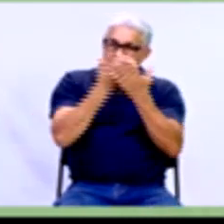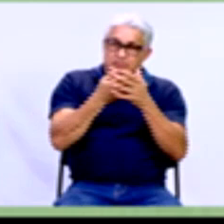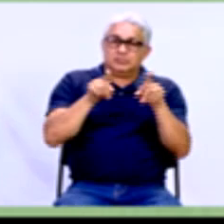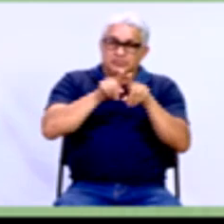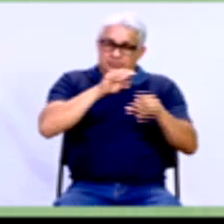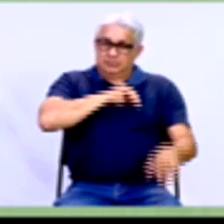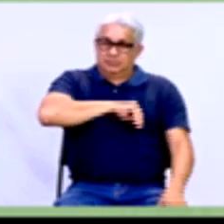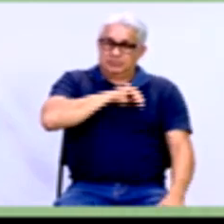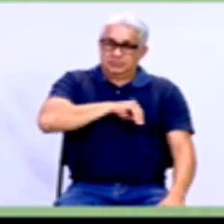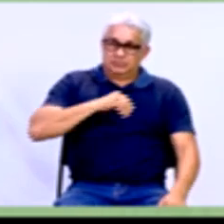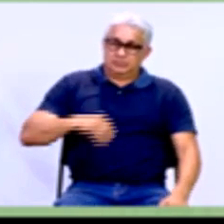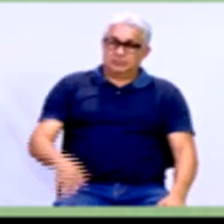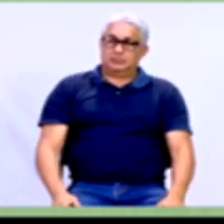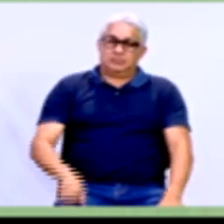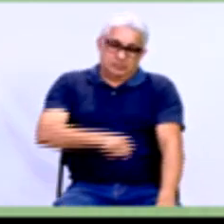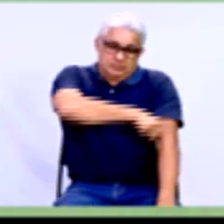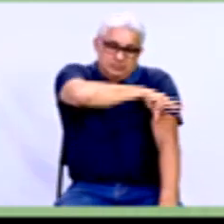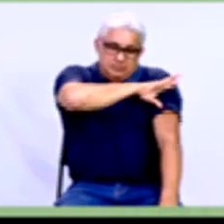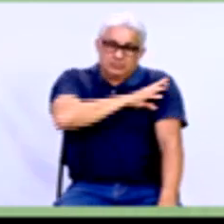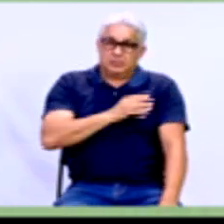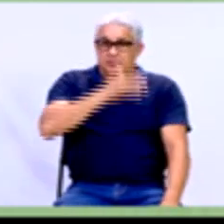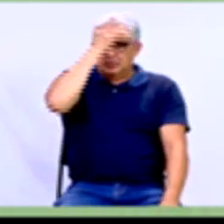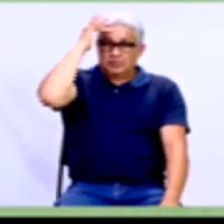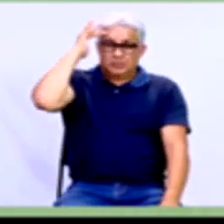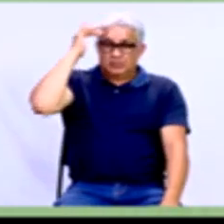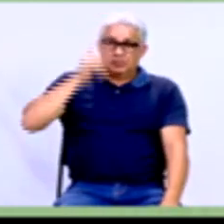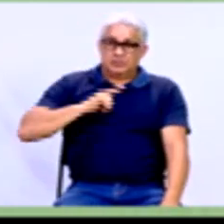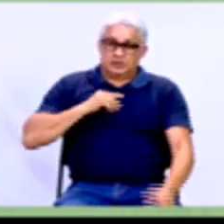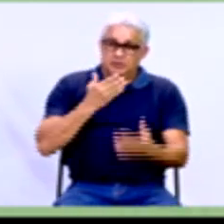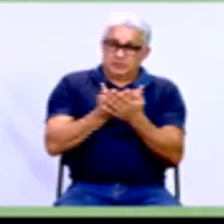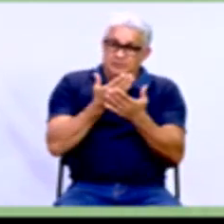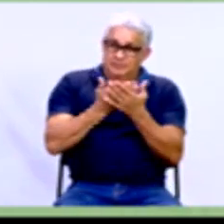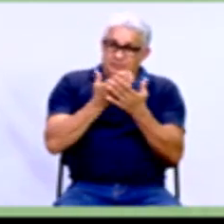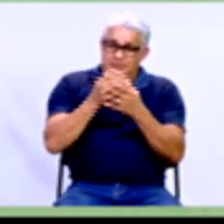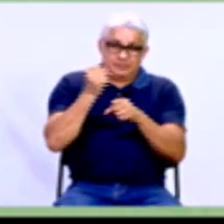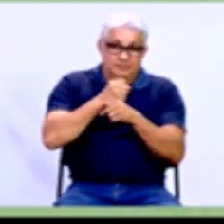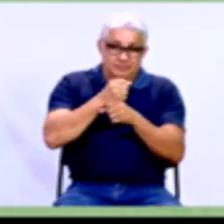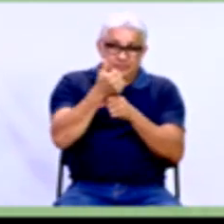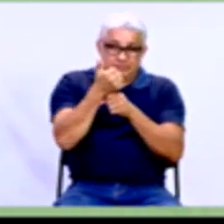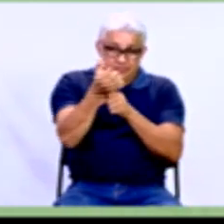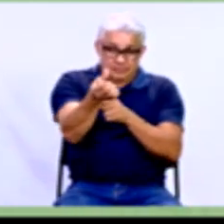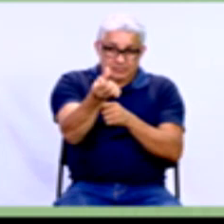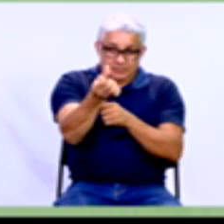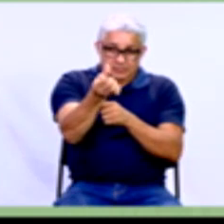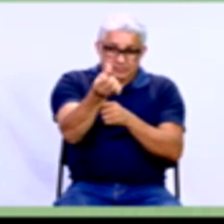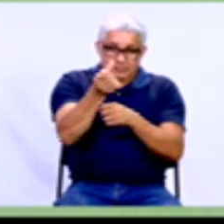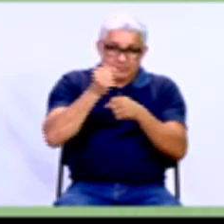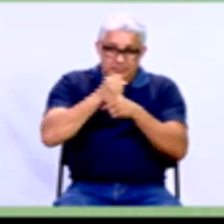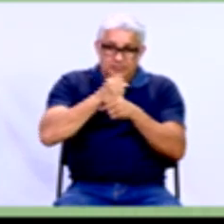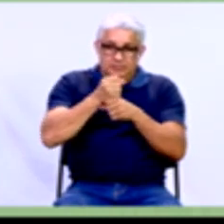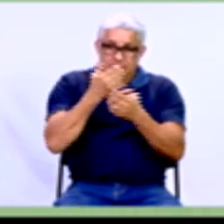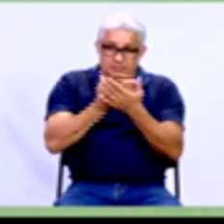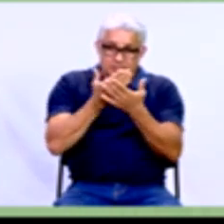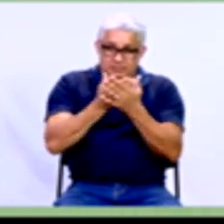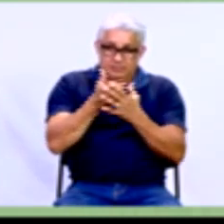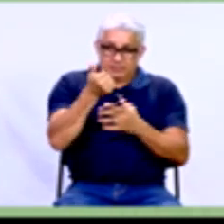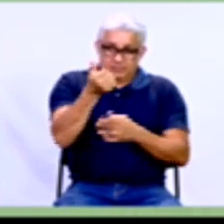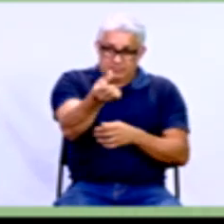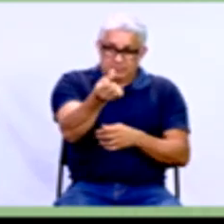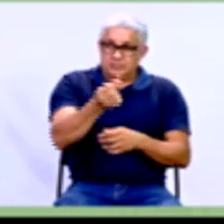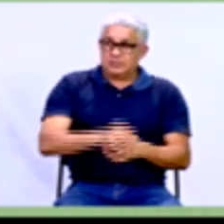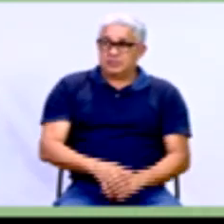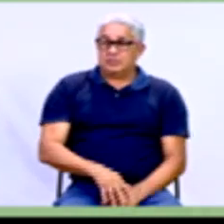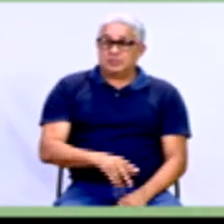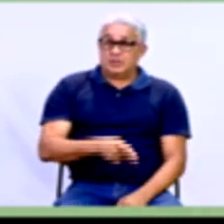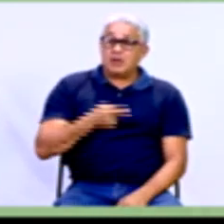vamos calcular a estimativa de renda para uma pessoa que tem estudado 16 anos. Foi o que eu falei para vocês. Na